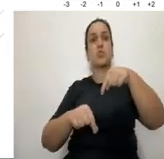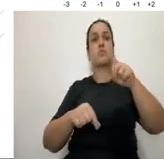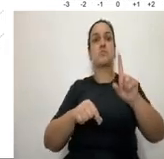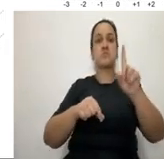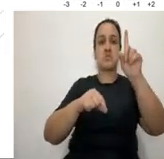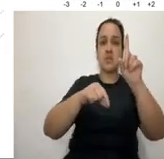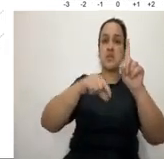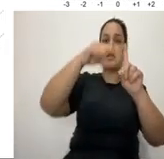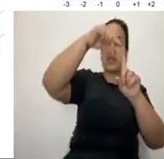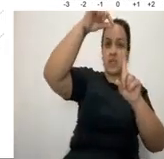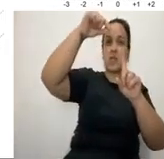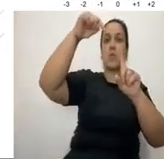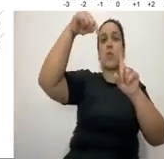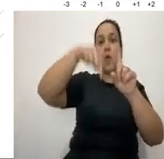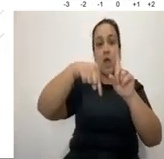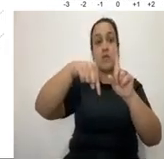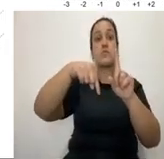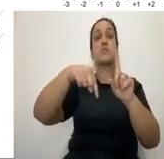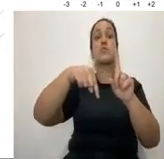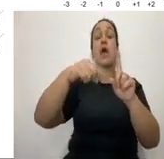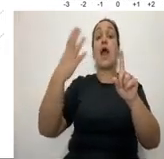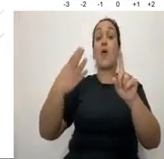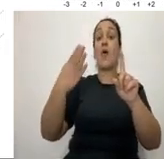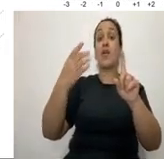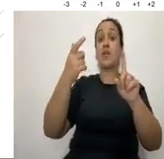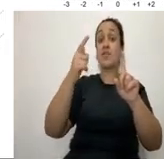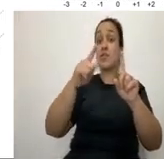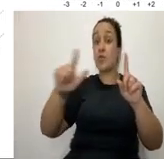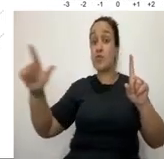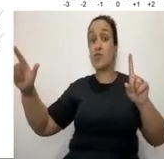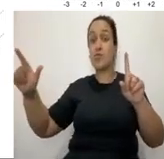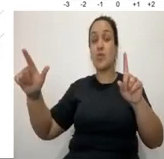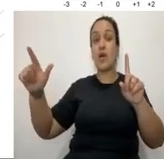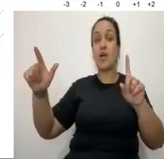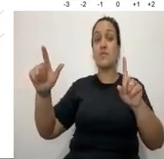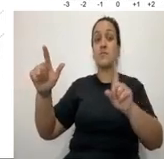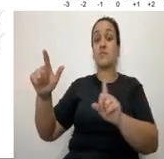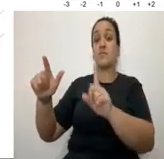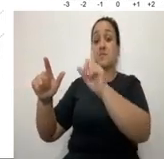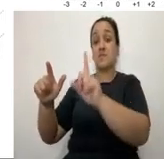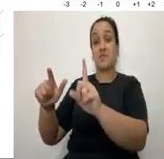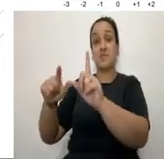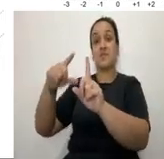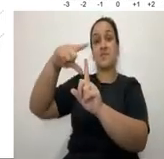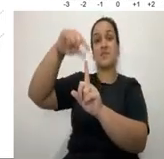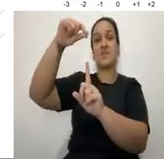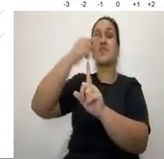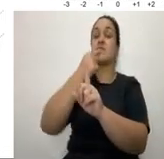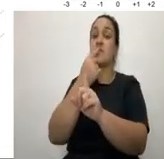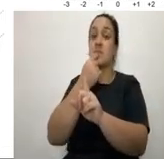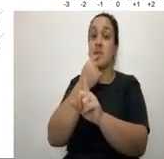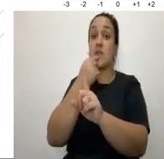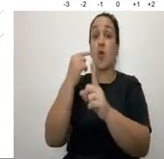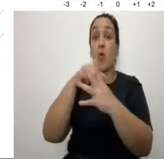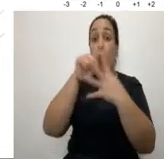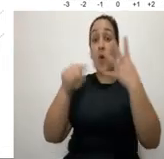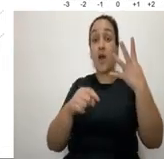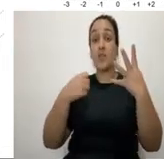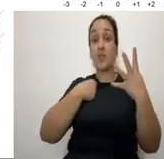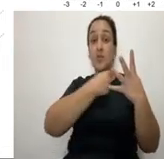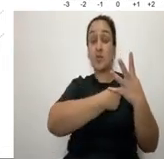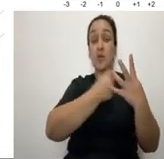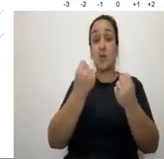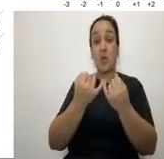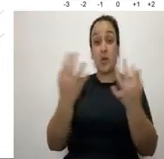terceiro, quarto e o quinto abre o subnível P do nível 2. Então o conjunto dos 4